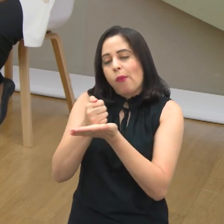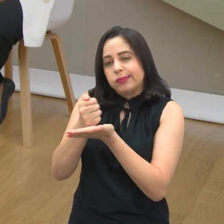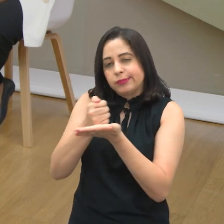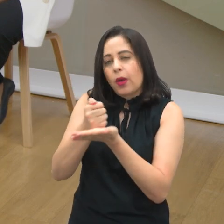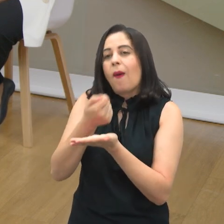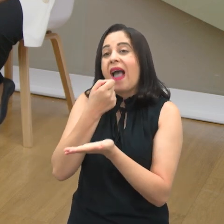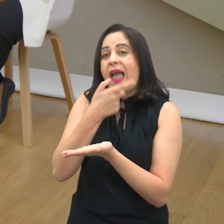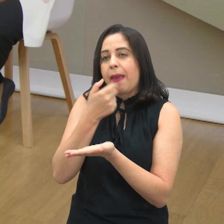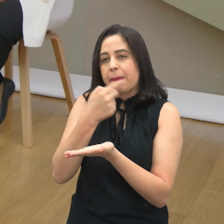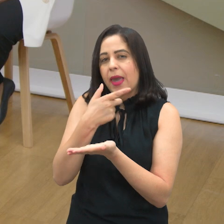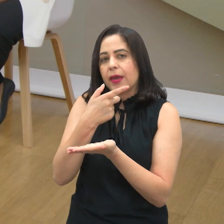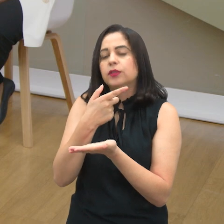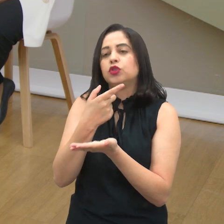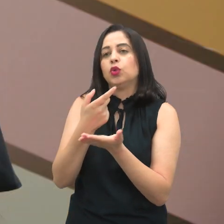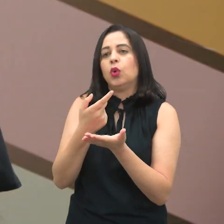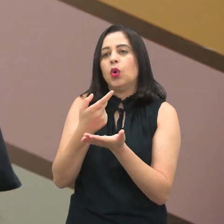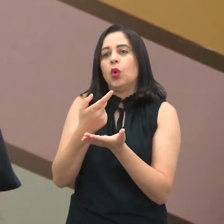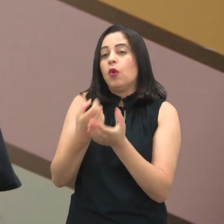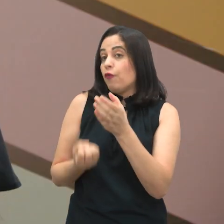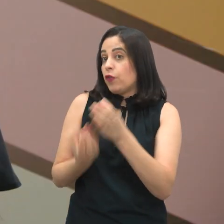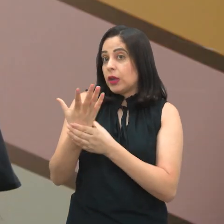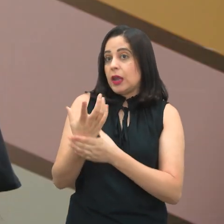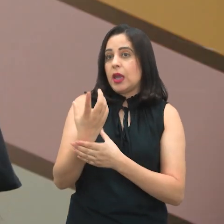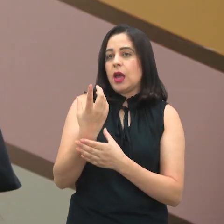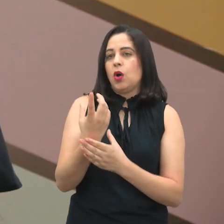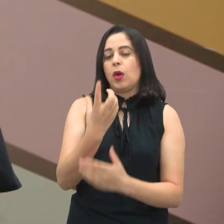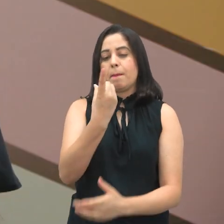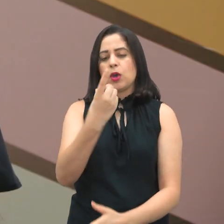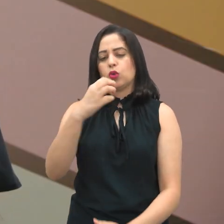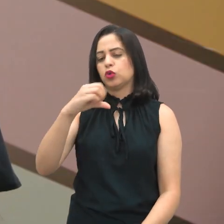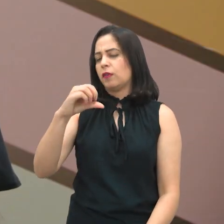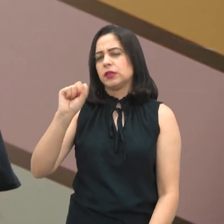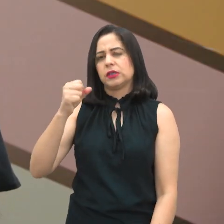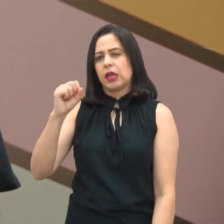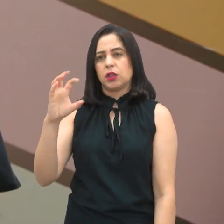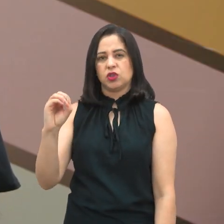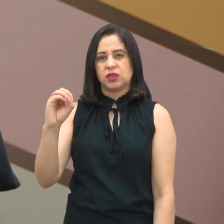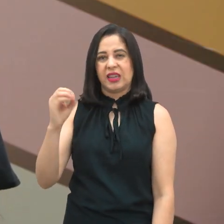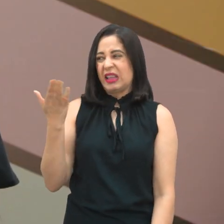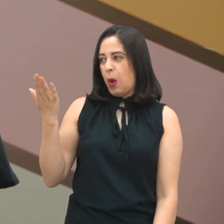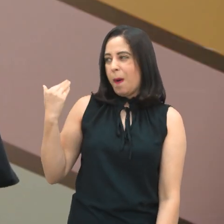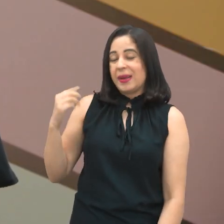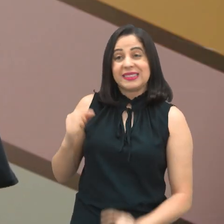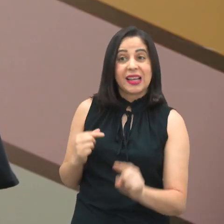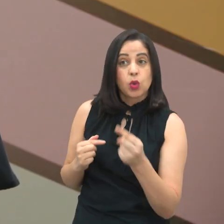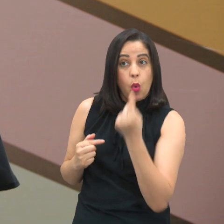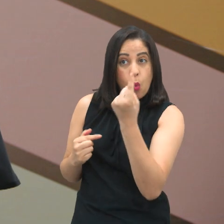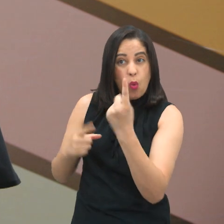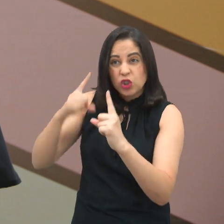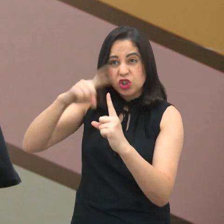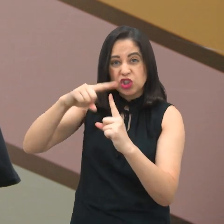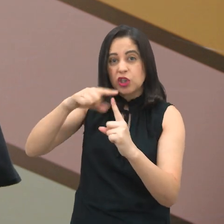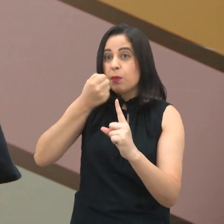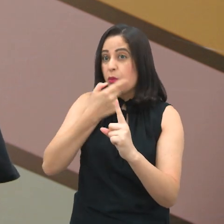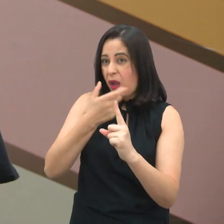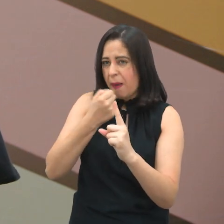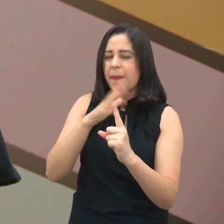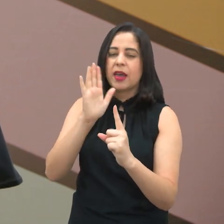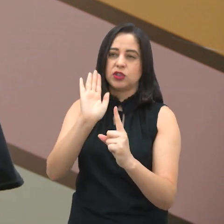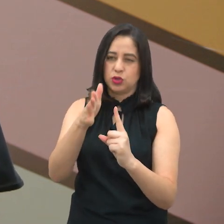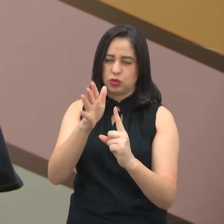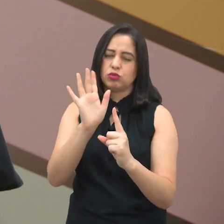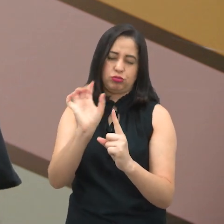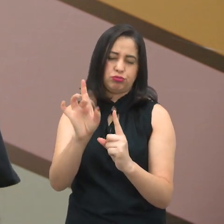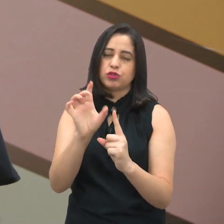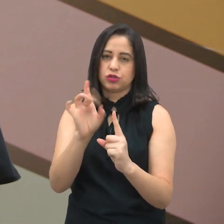logo na década de 80, no começo da década de 80, no início era só um medicamento, né? Eu já tenho alguns anos